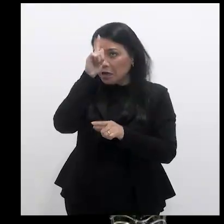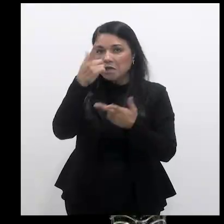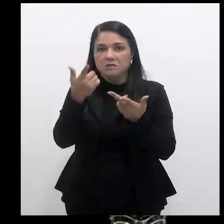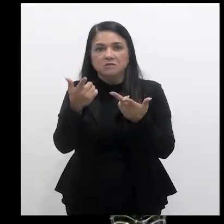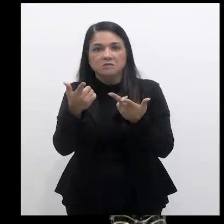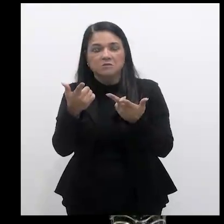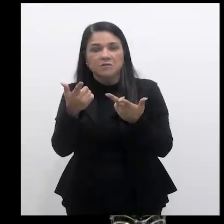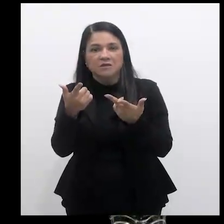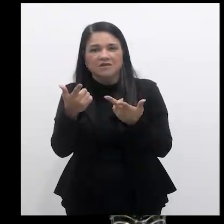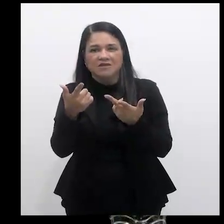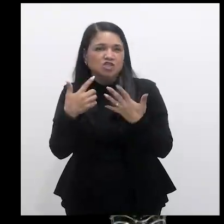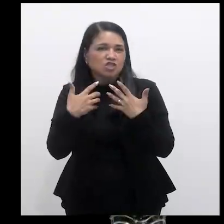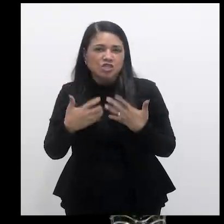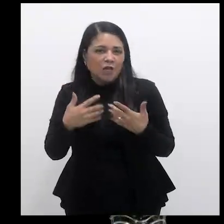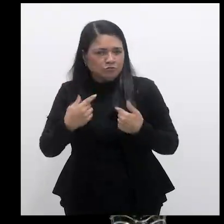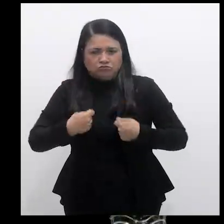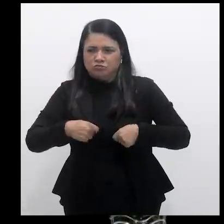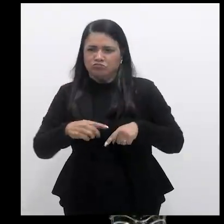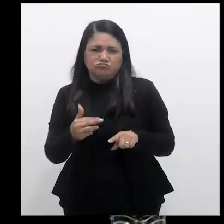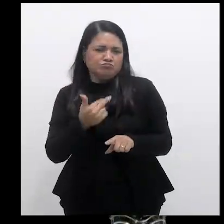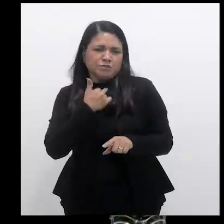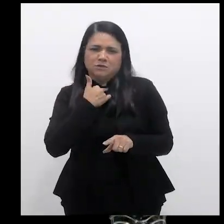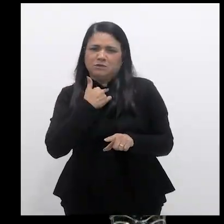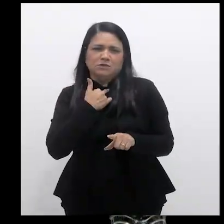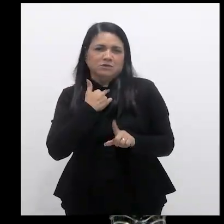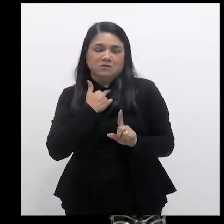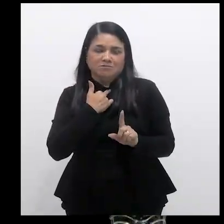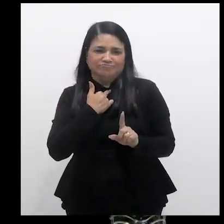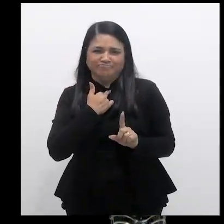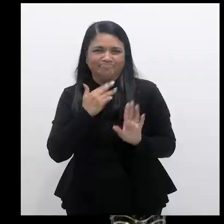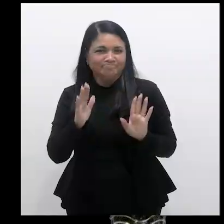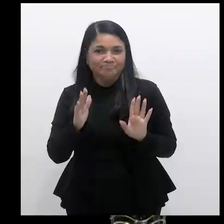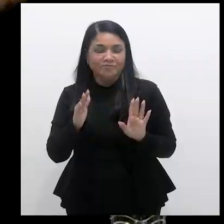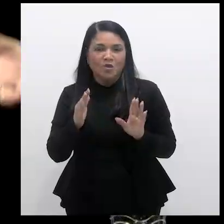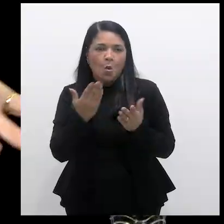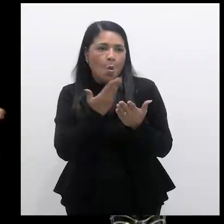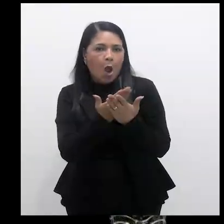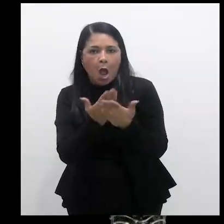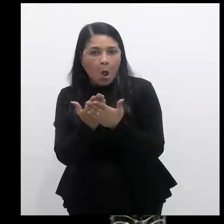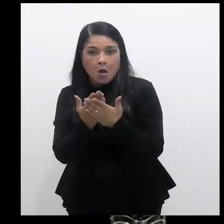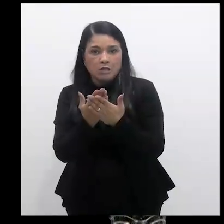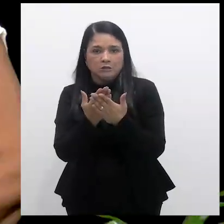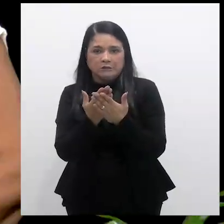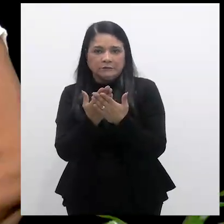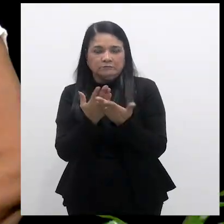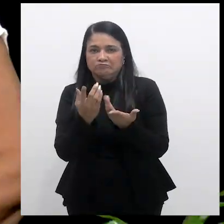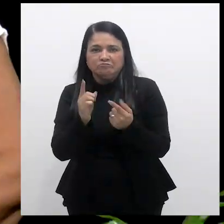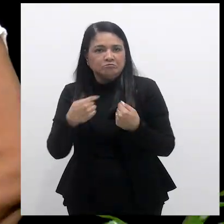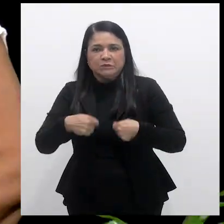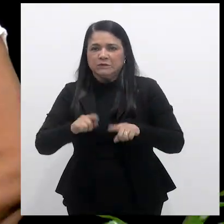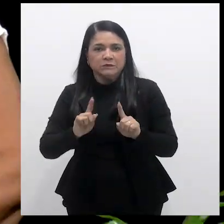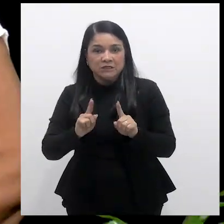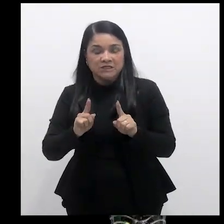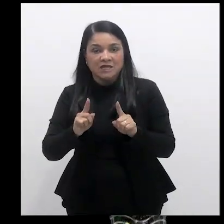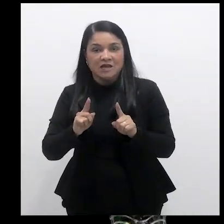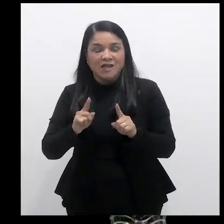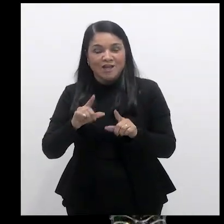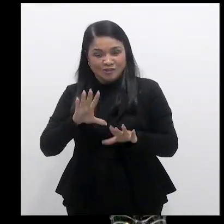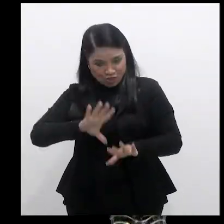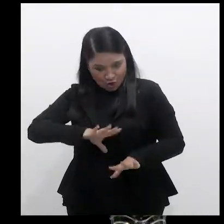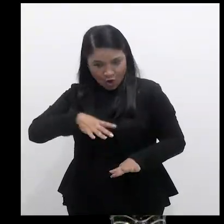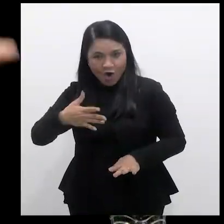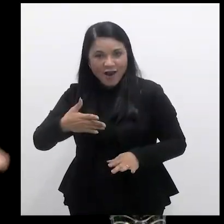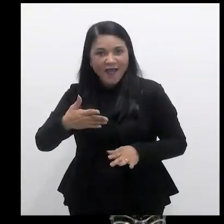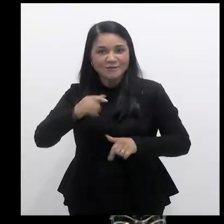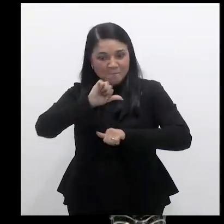Grécia Antiga, que a gente precisa ser chato, precisa ser formato de aula ou algo assim muito engessado. A